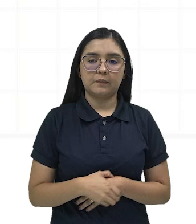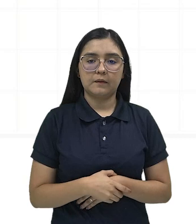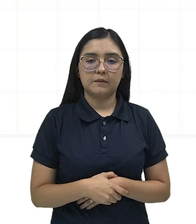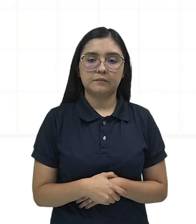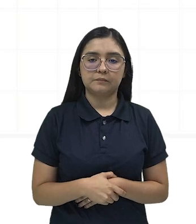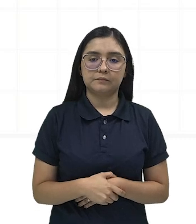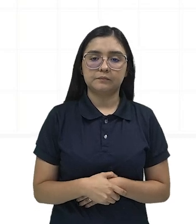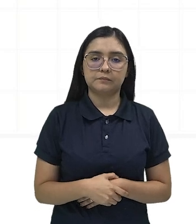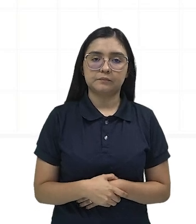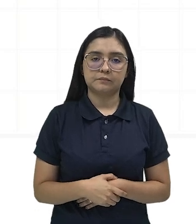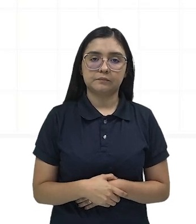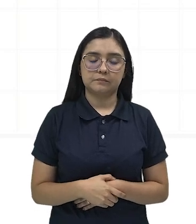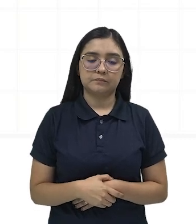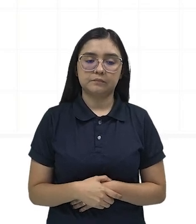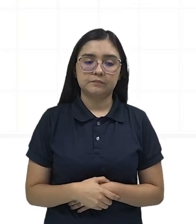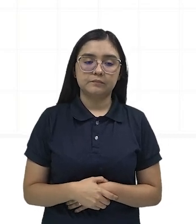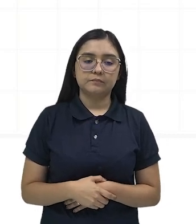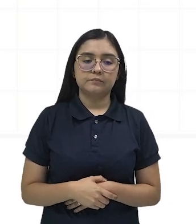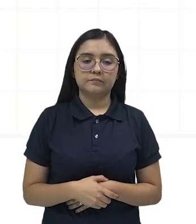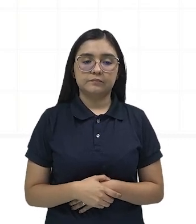olha. Aí, ó,